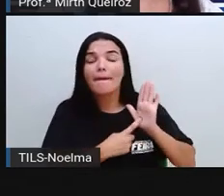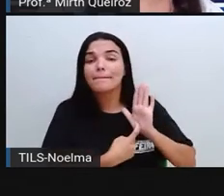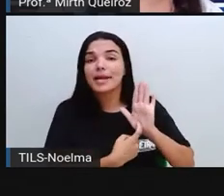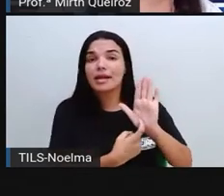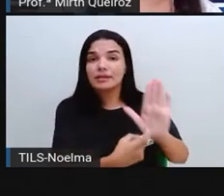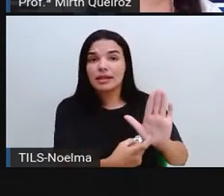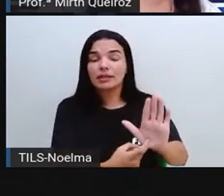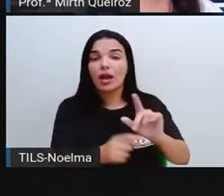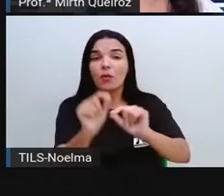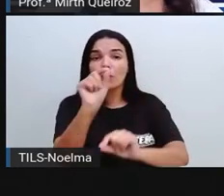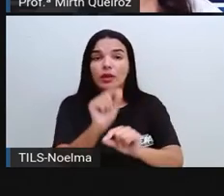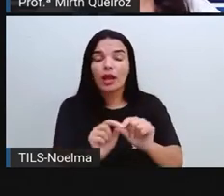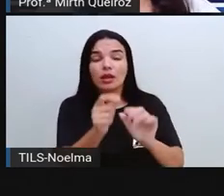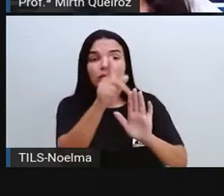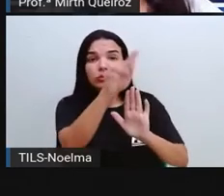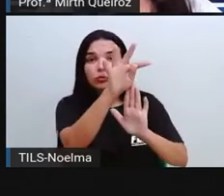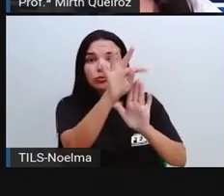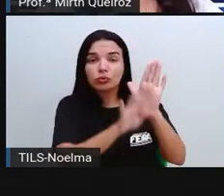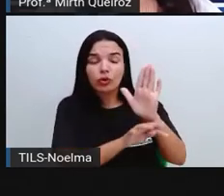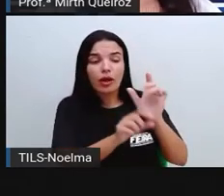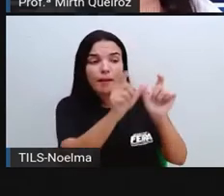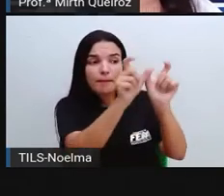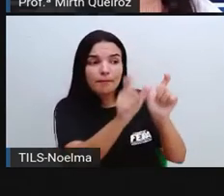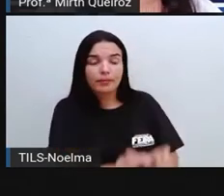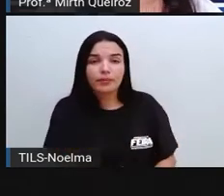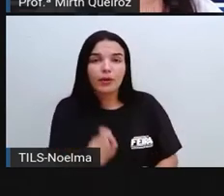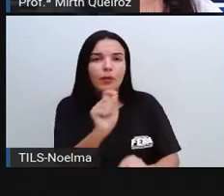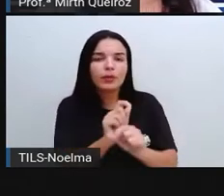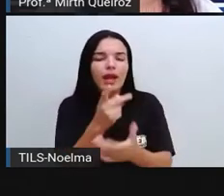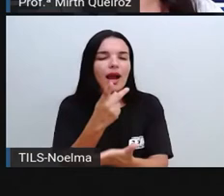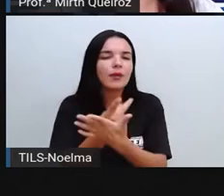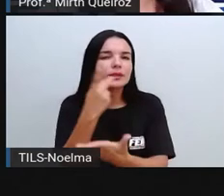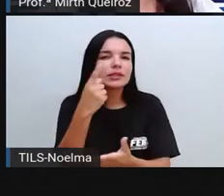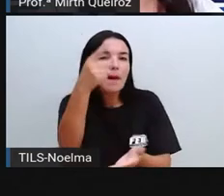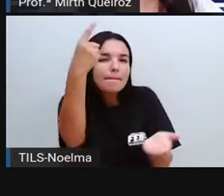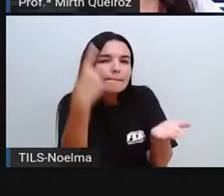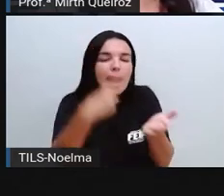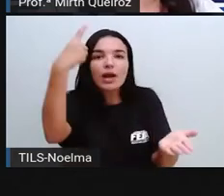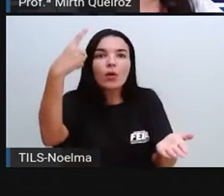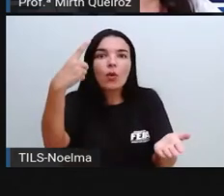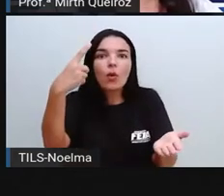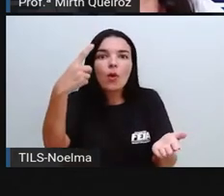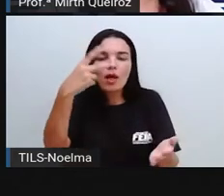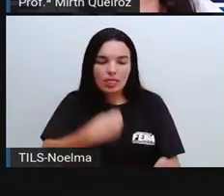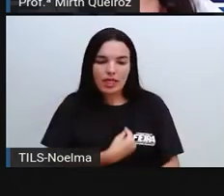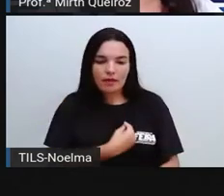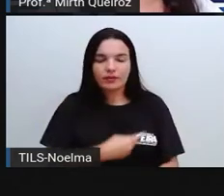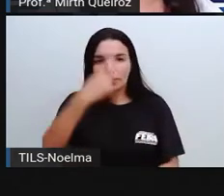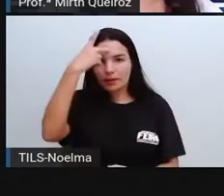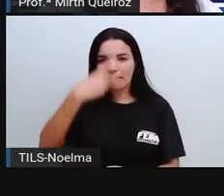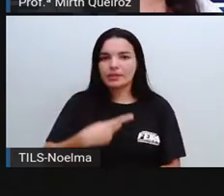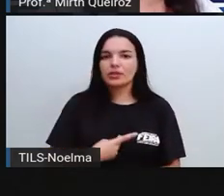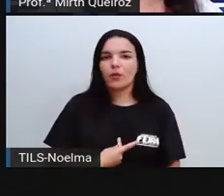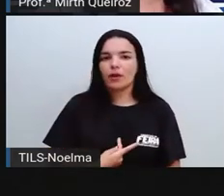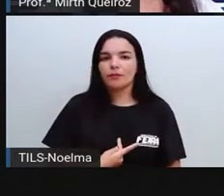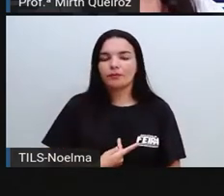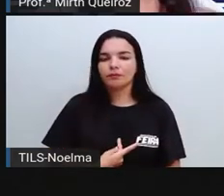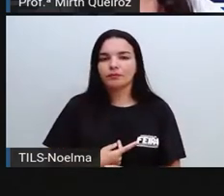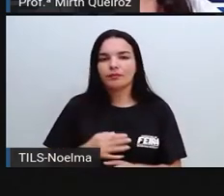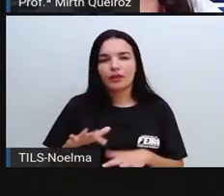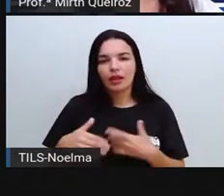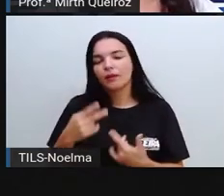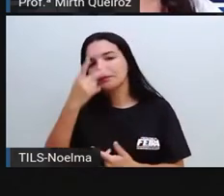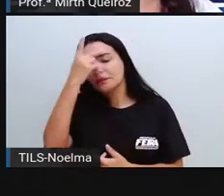uma narração sobre um fato, sobre um acontecimento que foi marcante na vida de uma pessoa. Tal qual uma narração,